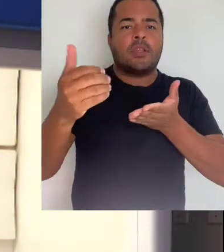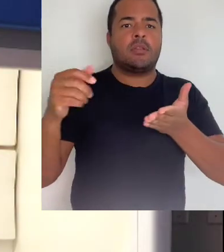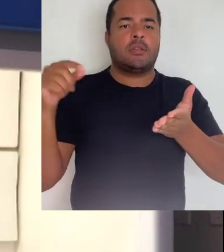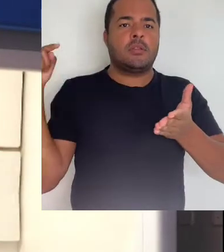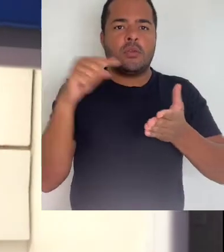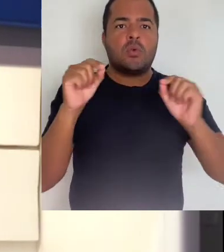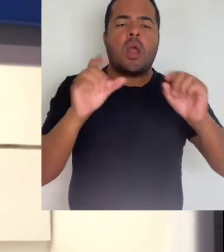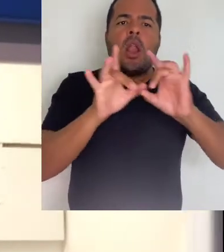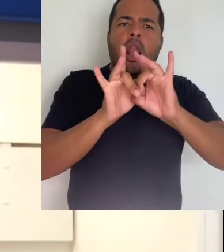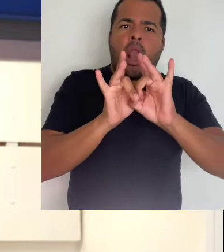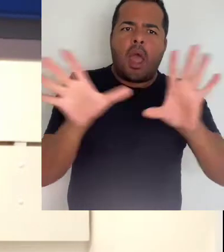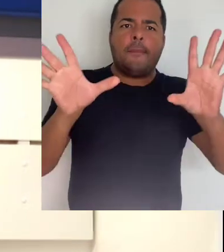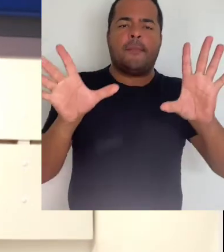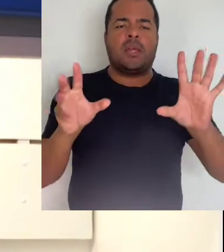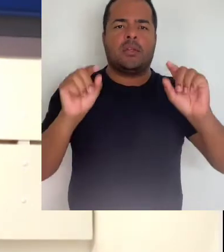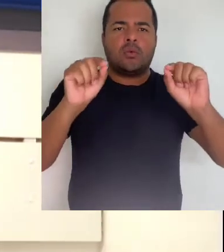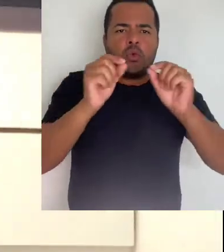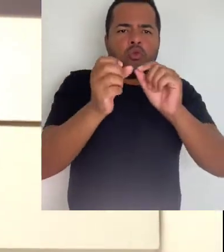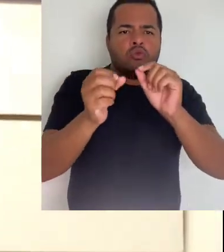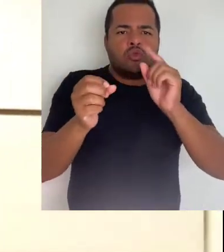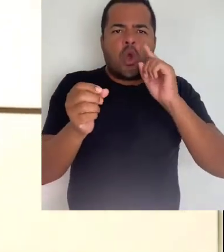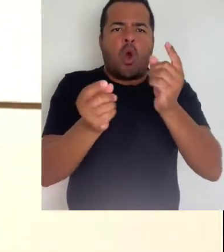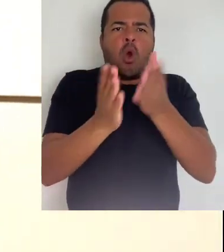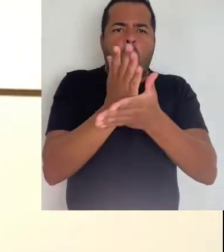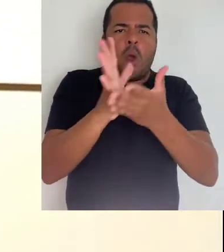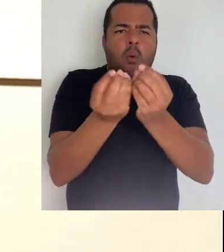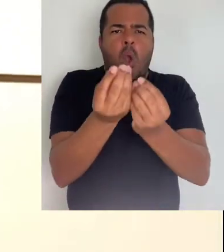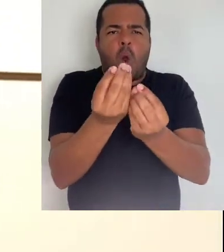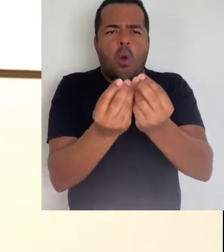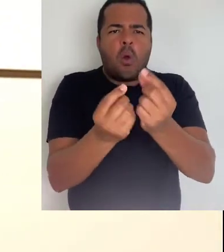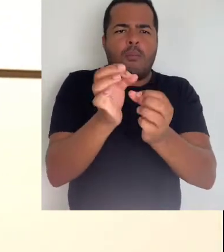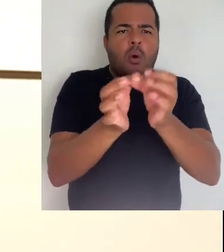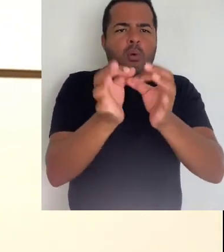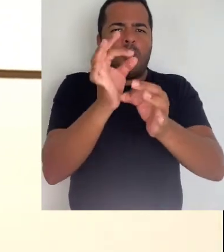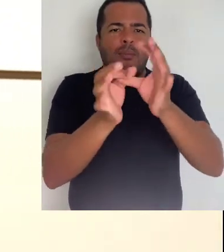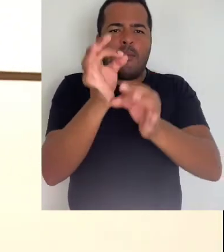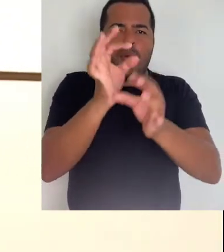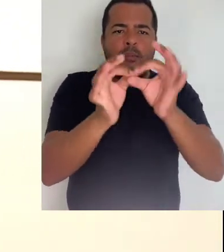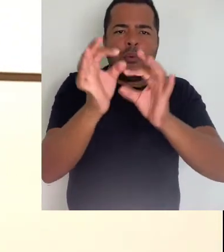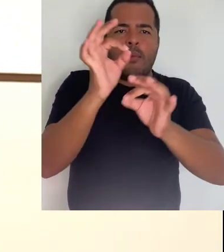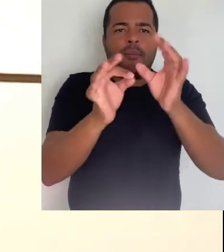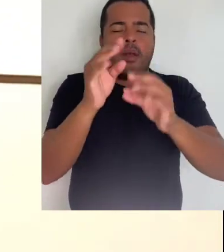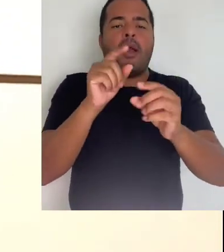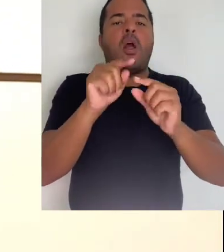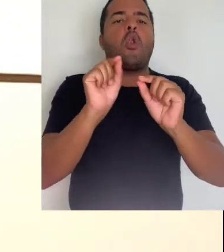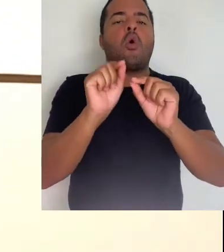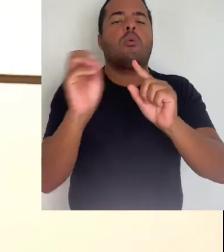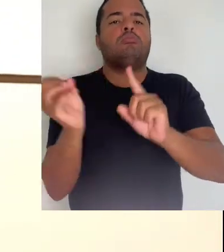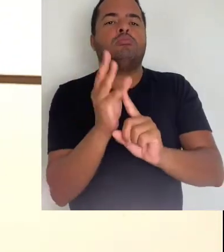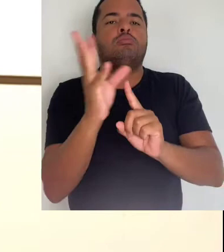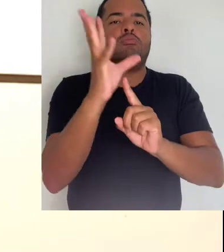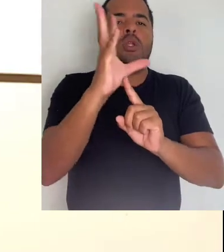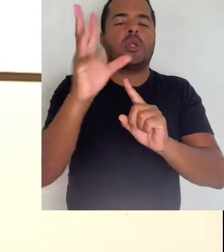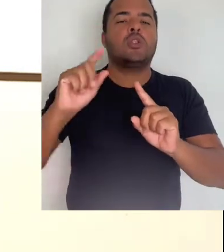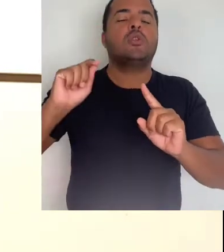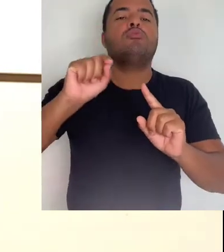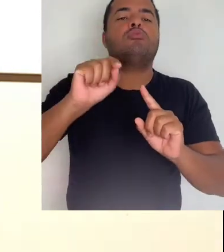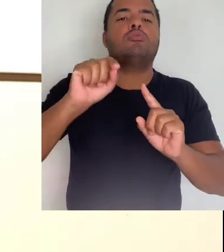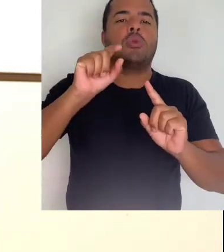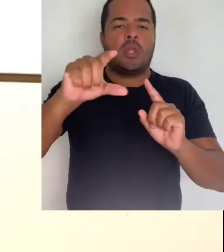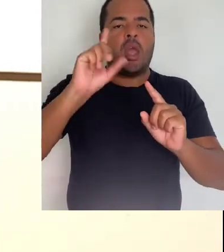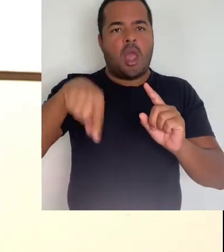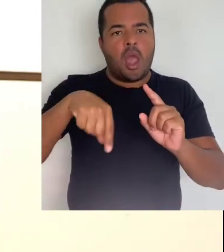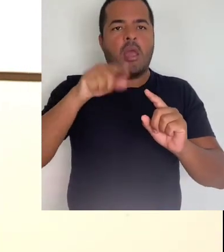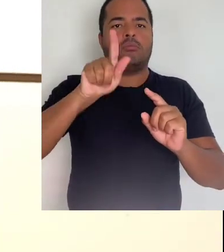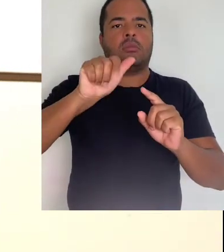ó, que começa a liberar algumas bolhas. Aqui é justamente liberação de